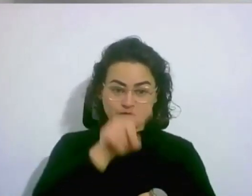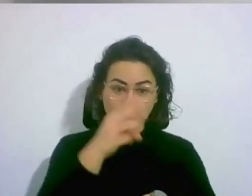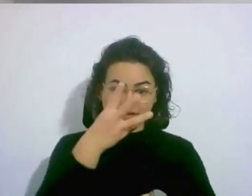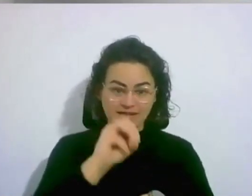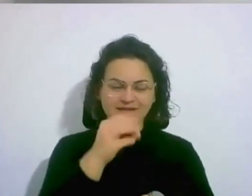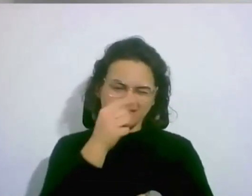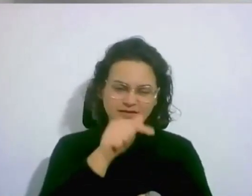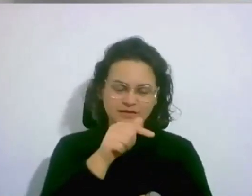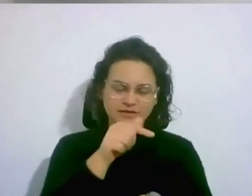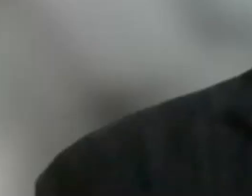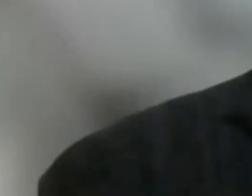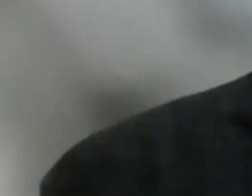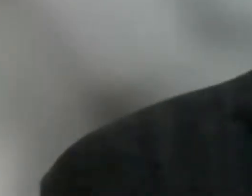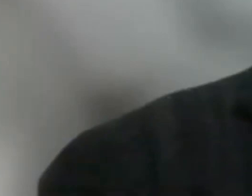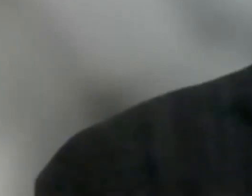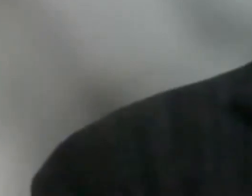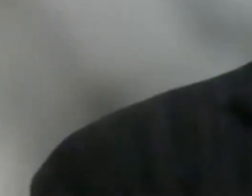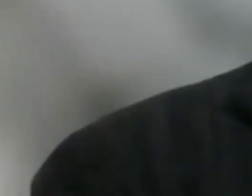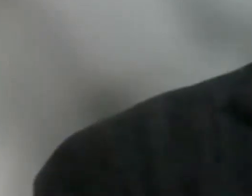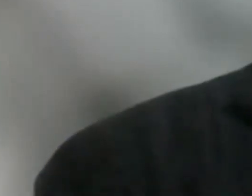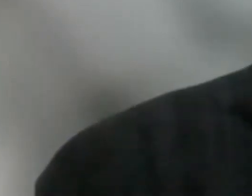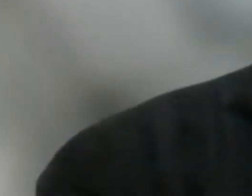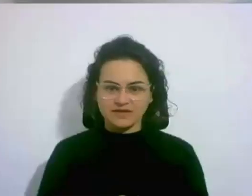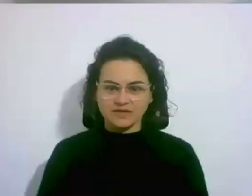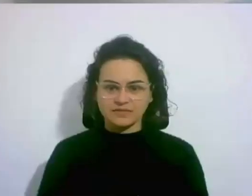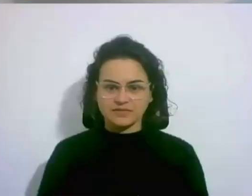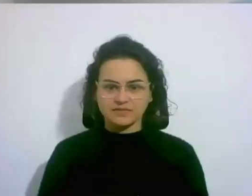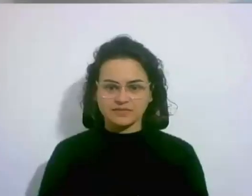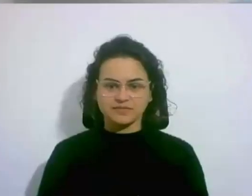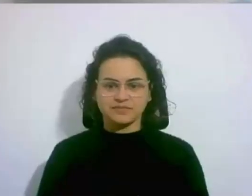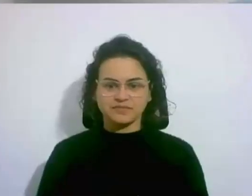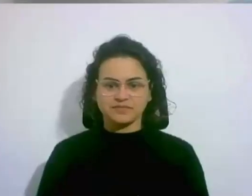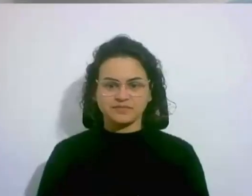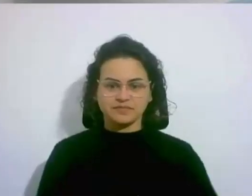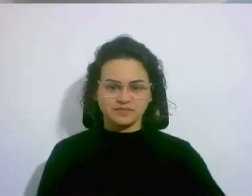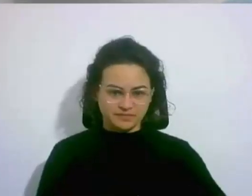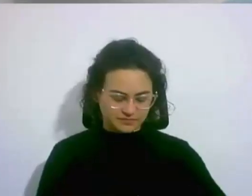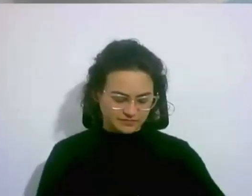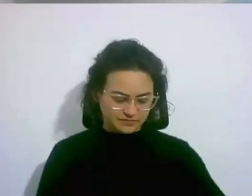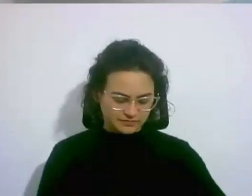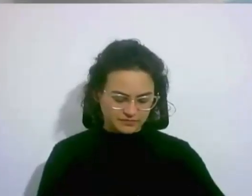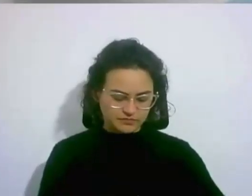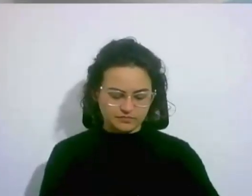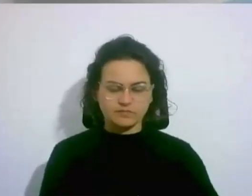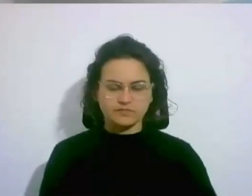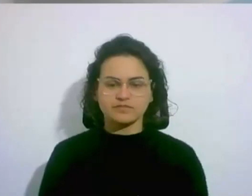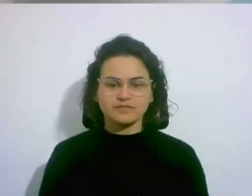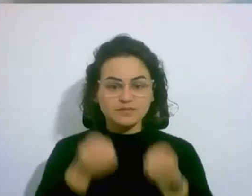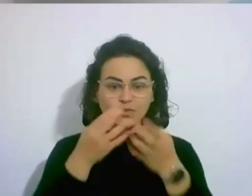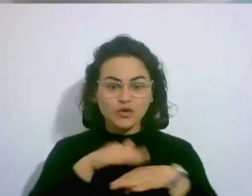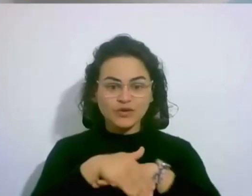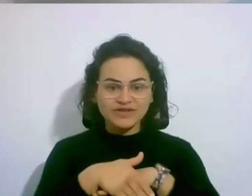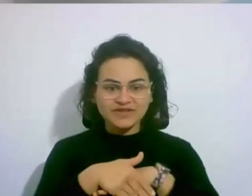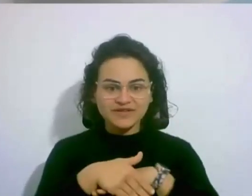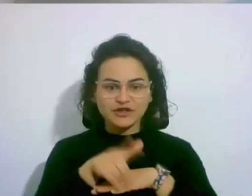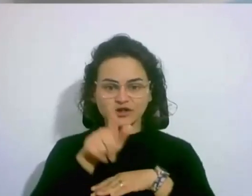os agradecimentos... Boa noite! O Wilson está aí? Opa, o Gilson entrou. Está aqui. Então, boa noite! Boa noite, Gilson.